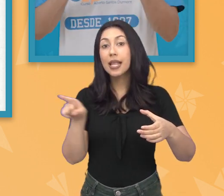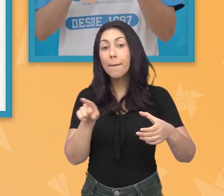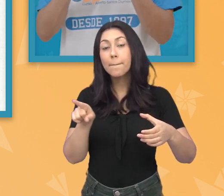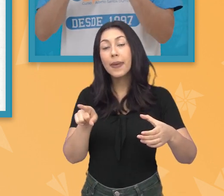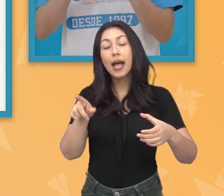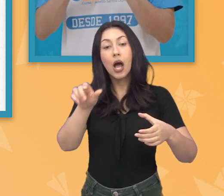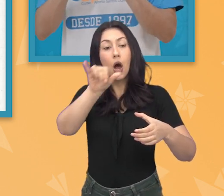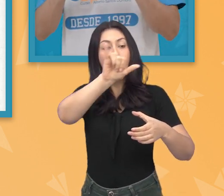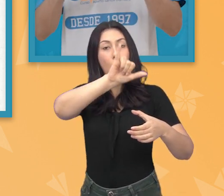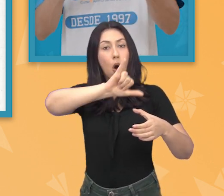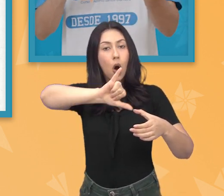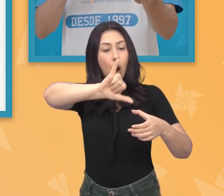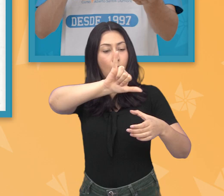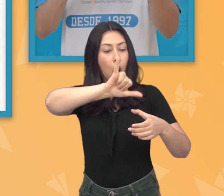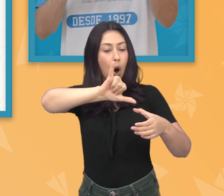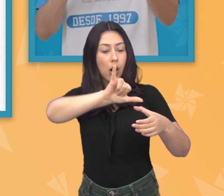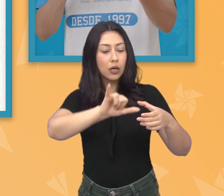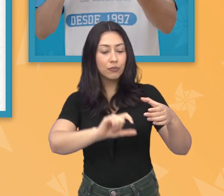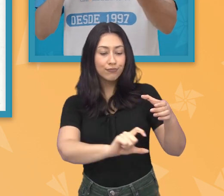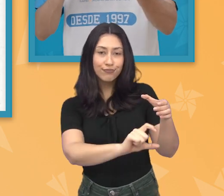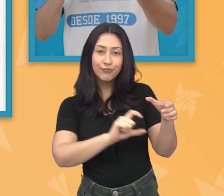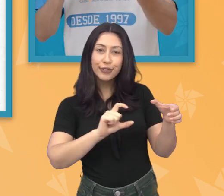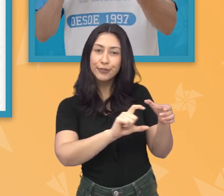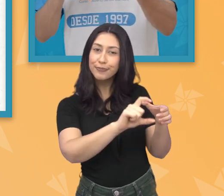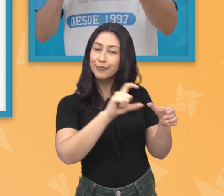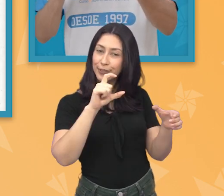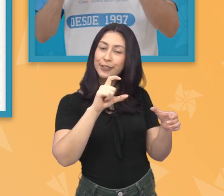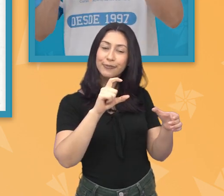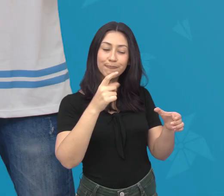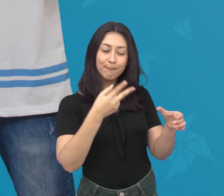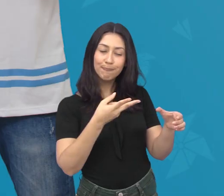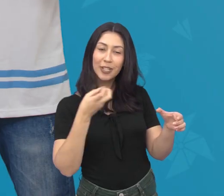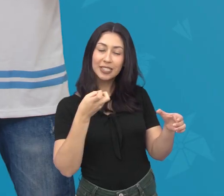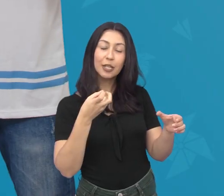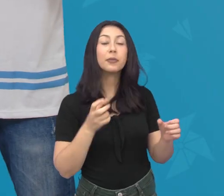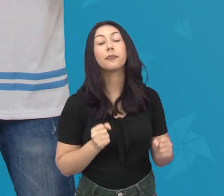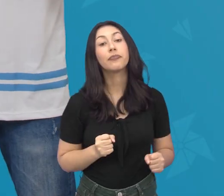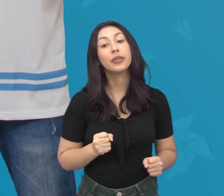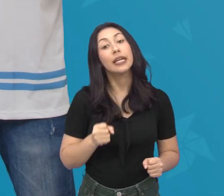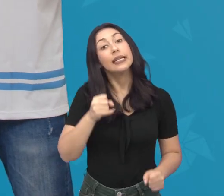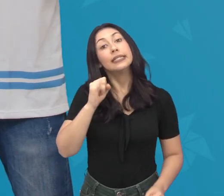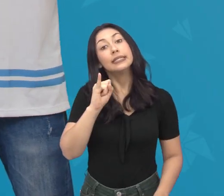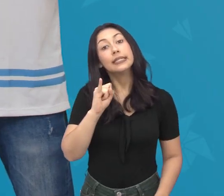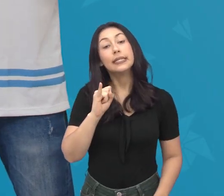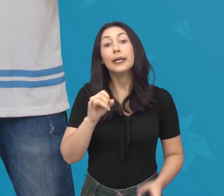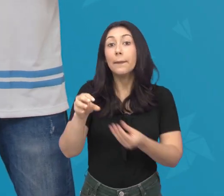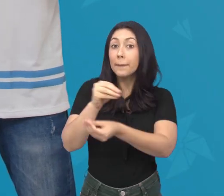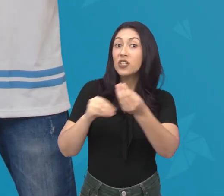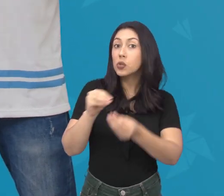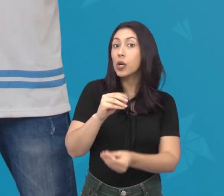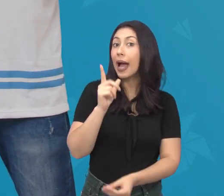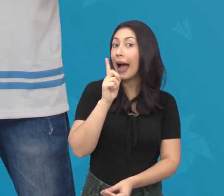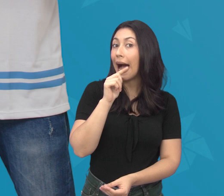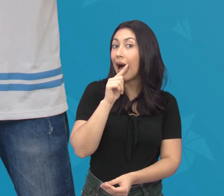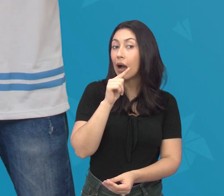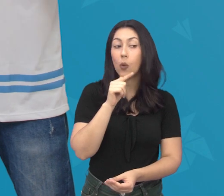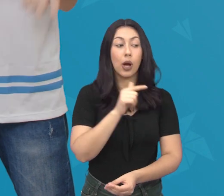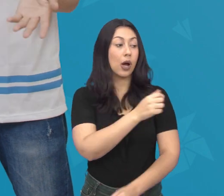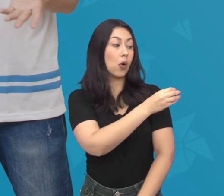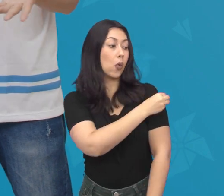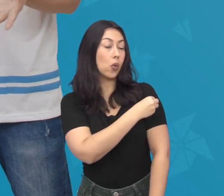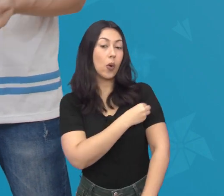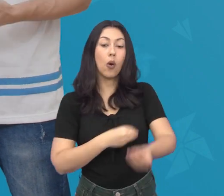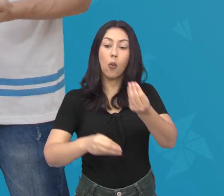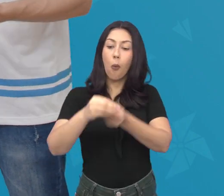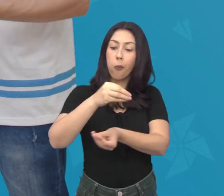ali e elas são misturas heterogêneas. Se a gente deixar, por exemplo, água e álcool, ambos no estado líquido,